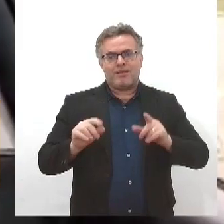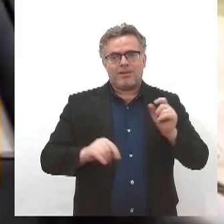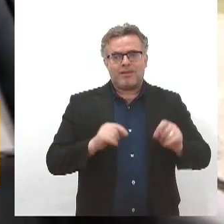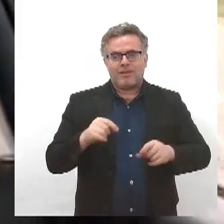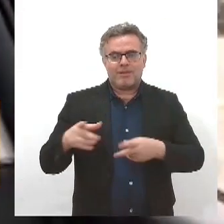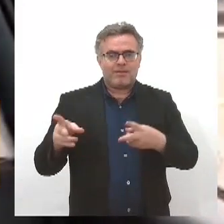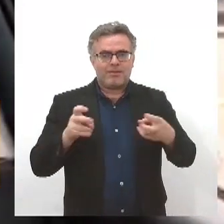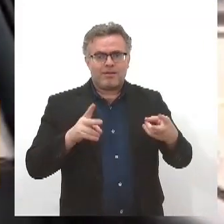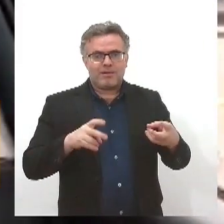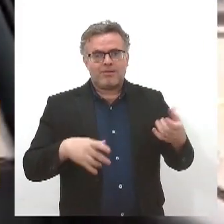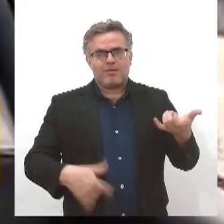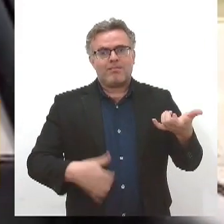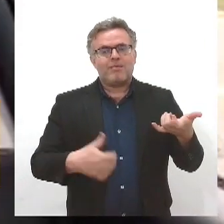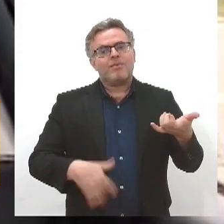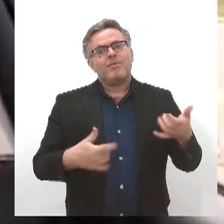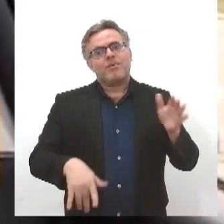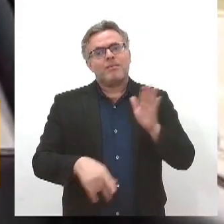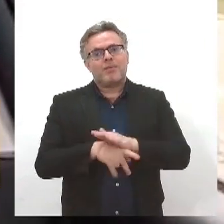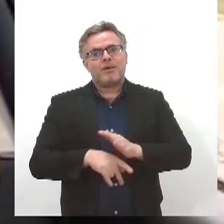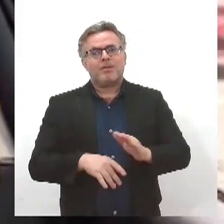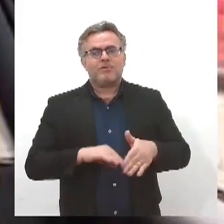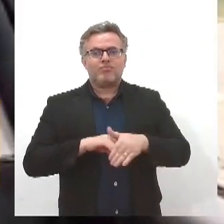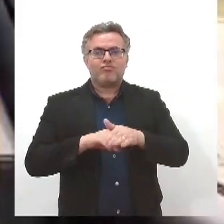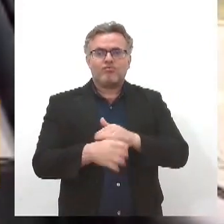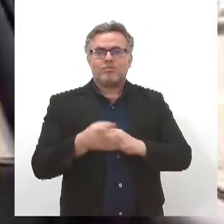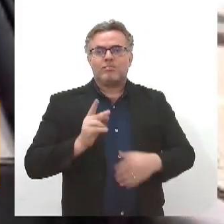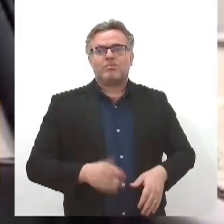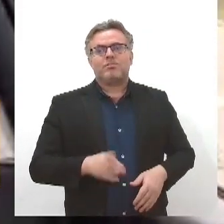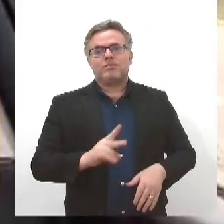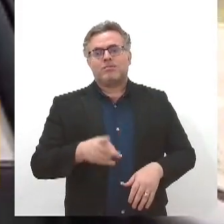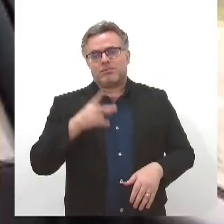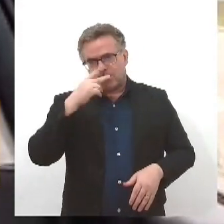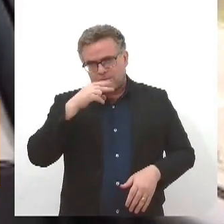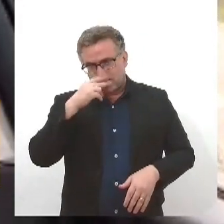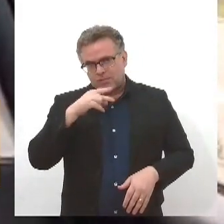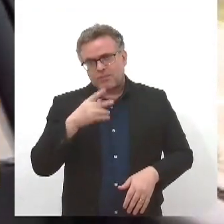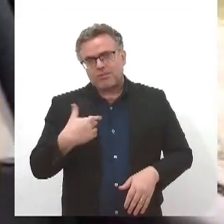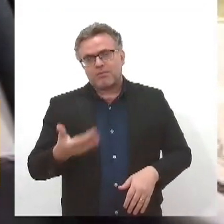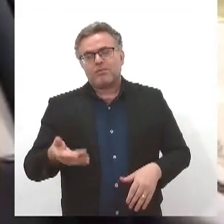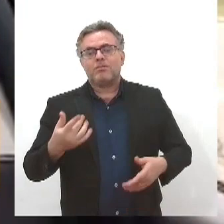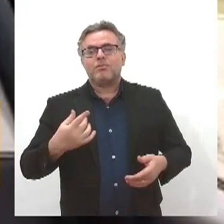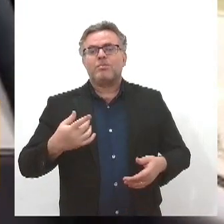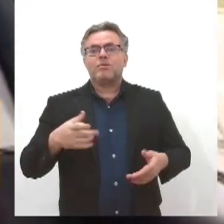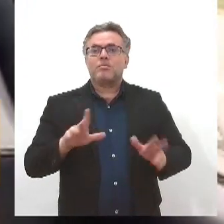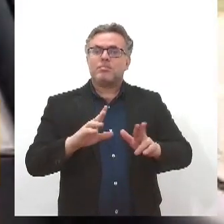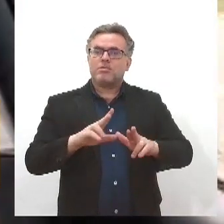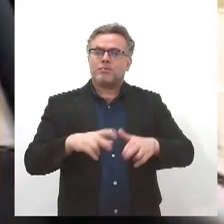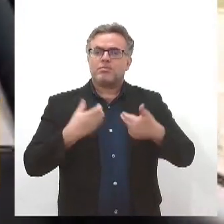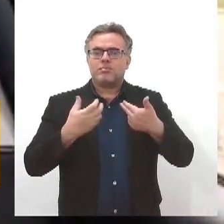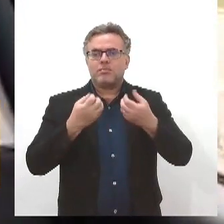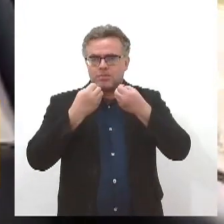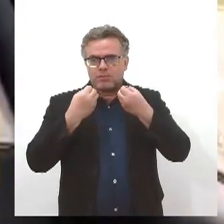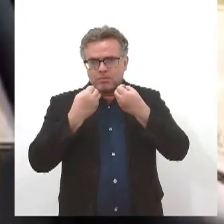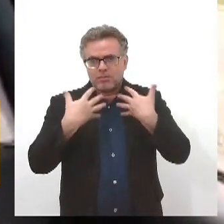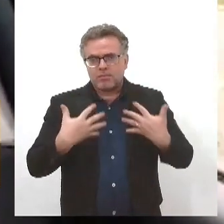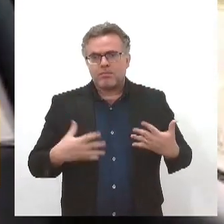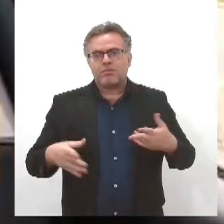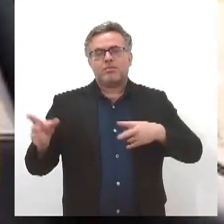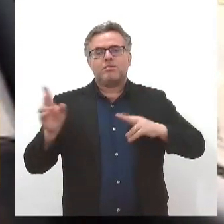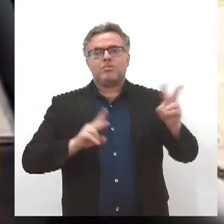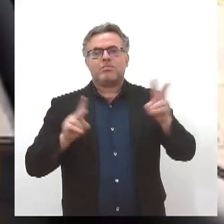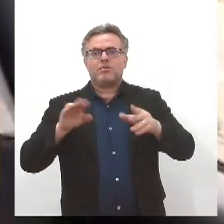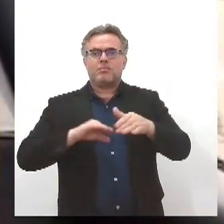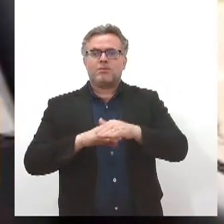baianas, elas vinham e invadiam Aracaju. Então, a gente pensou o seguinte: bom, nós já temos um carnaval praticamente, entre aspas,